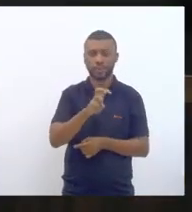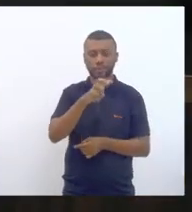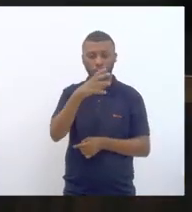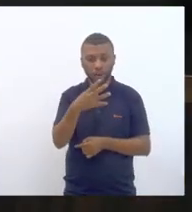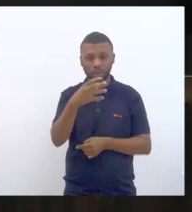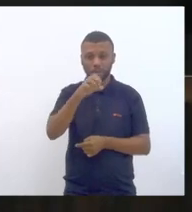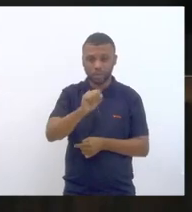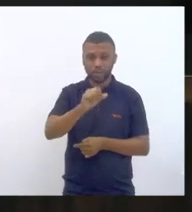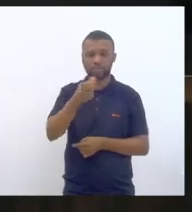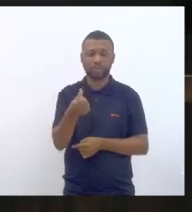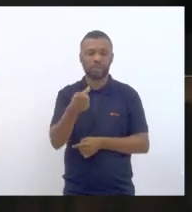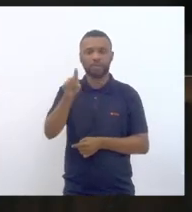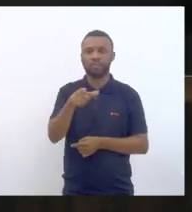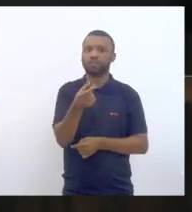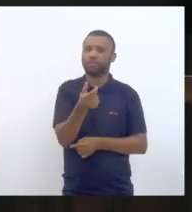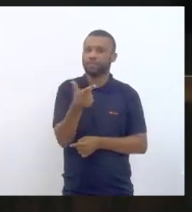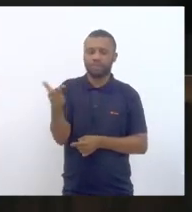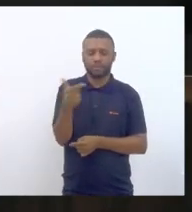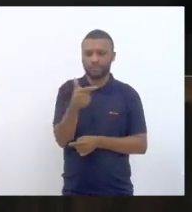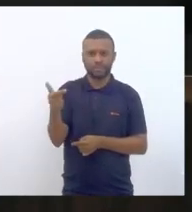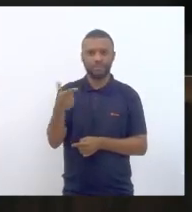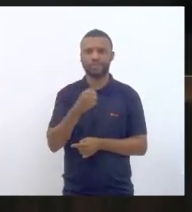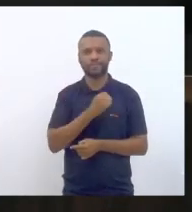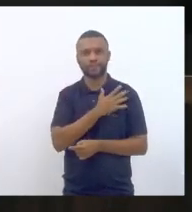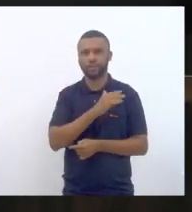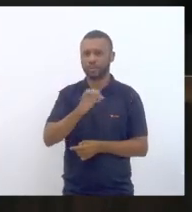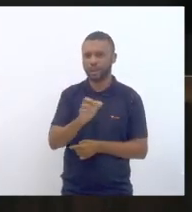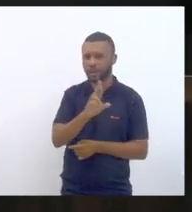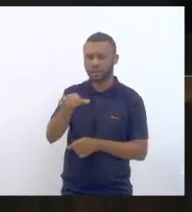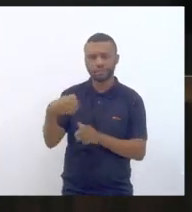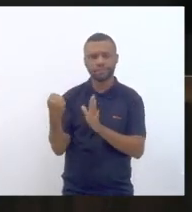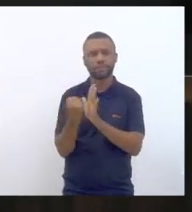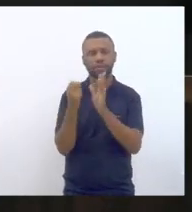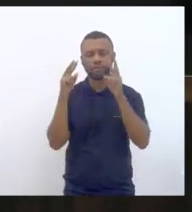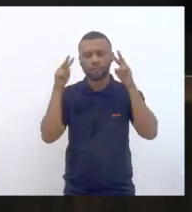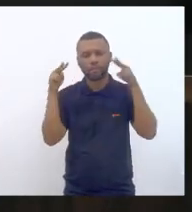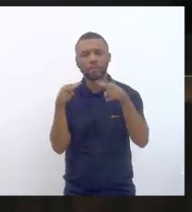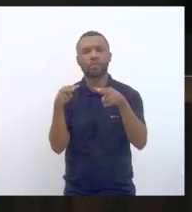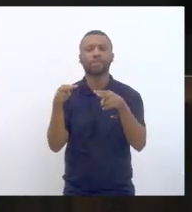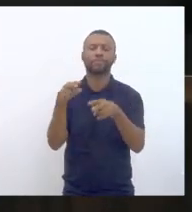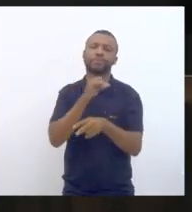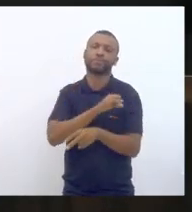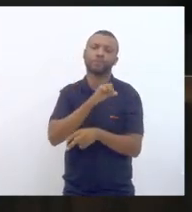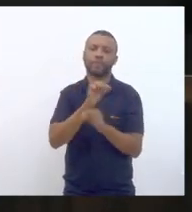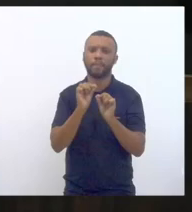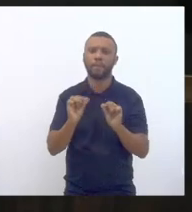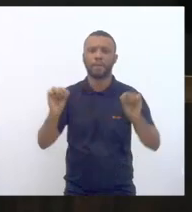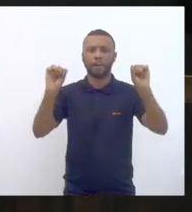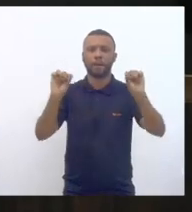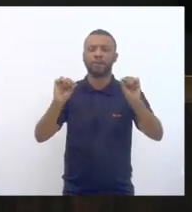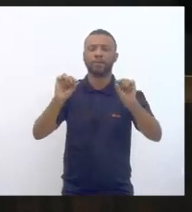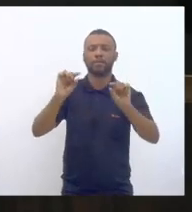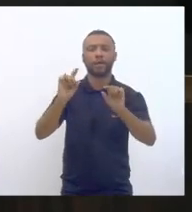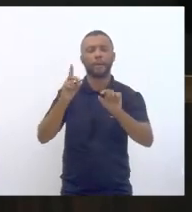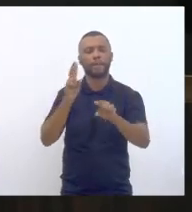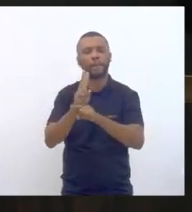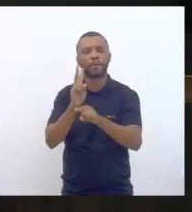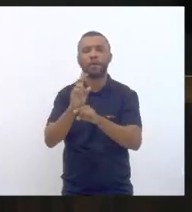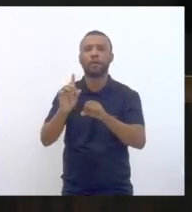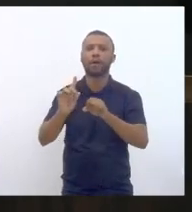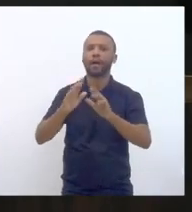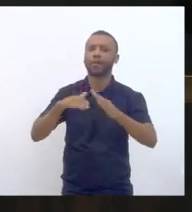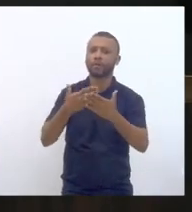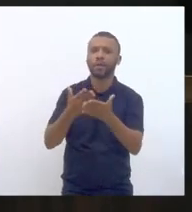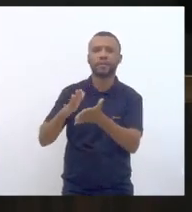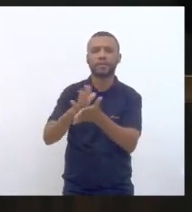22, de autoria do deputado Coronel Jairo, que considera patrimônio imaterial do Estado do Rio de Janeiro para fins de preservação cultural, o Grêmio Recreativo Escola